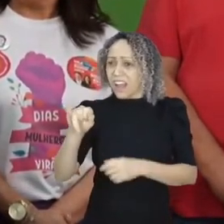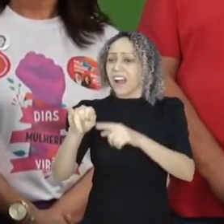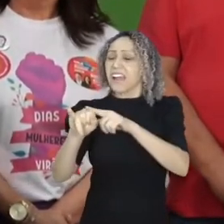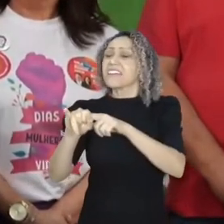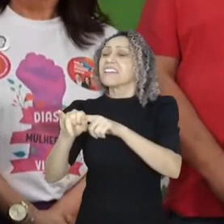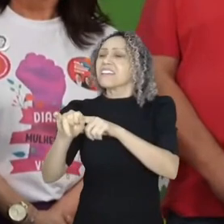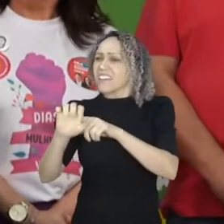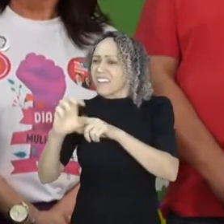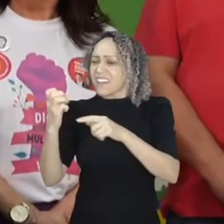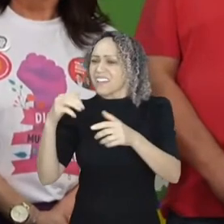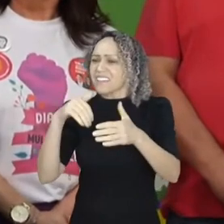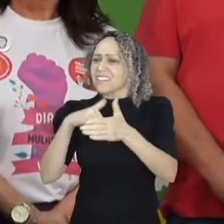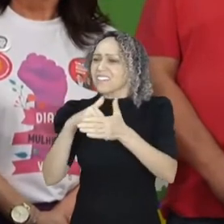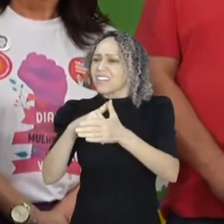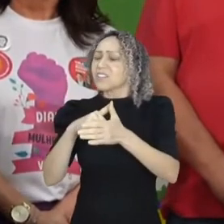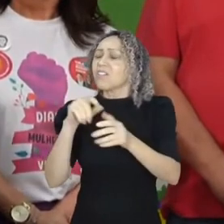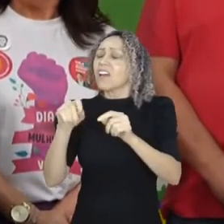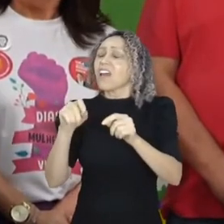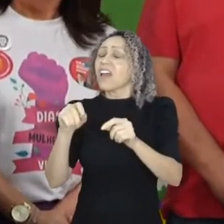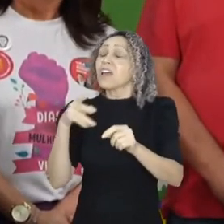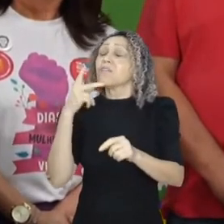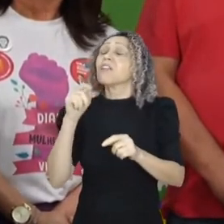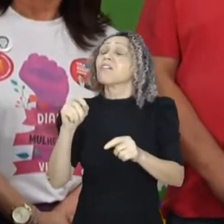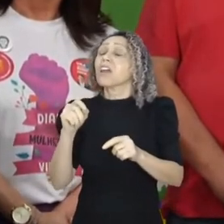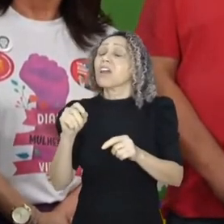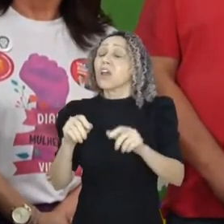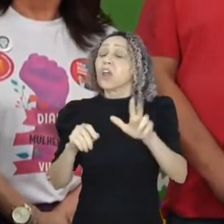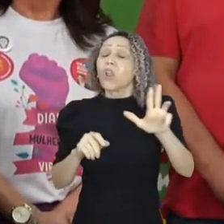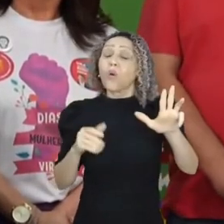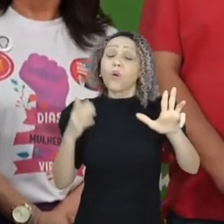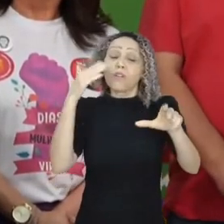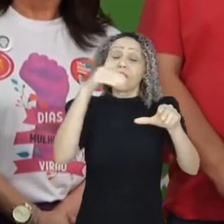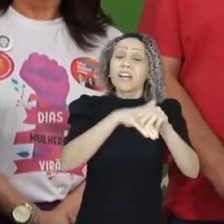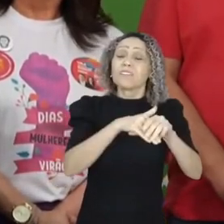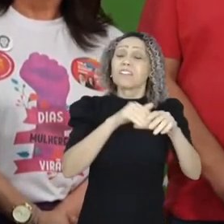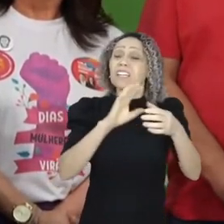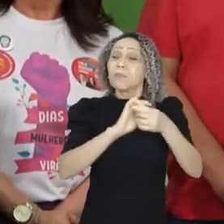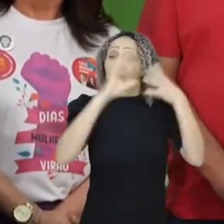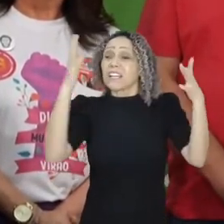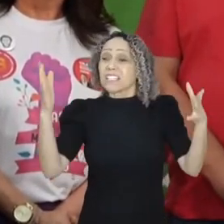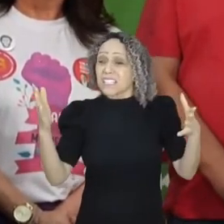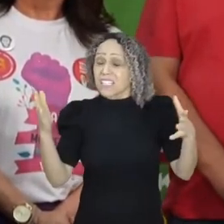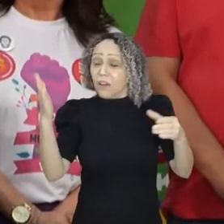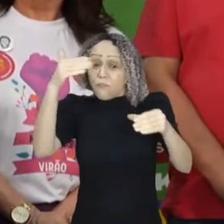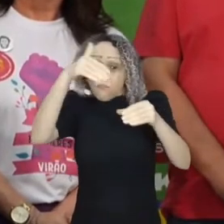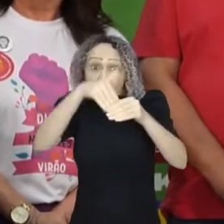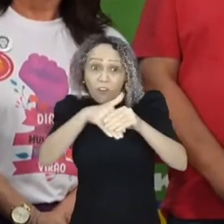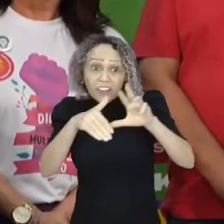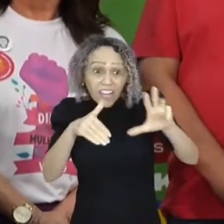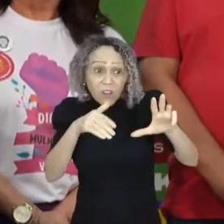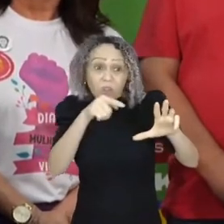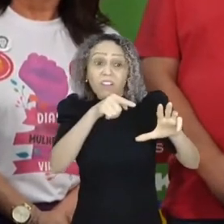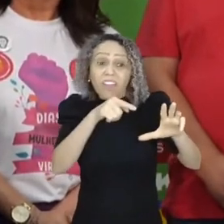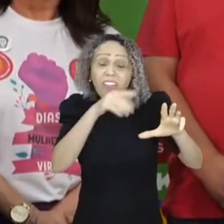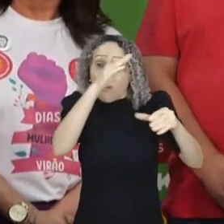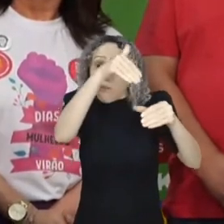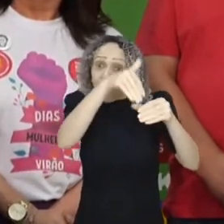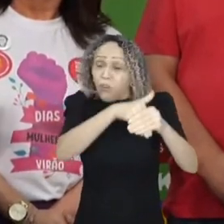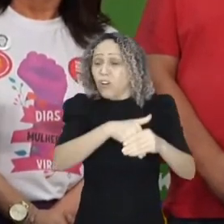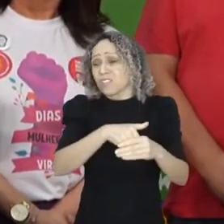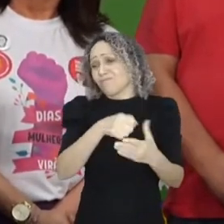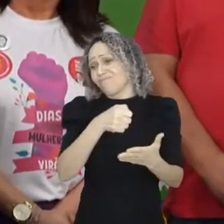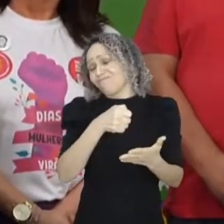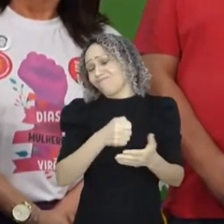causa do Lula, por causa da democracia. Eu vou votar em Lula porque votar no Lula é um voto necessário. É um